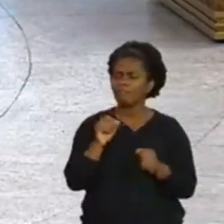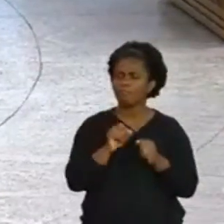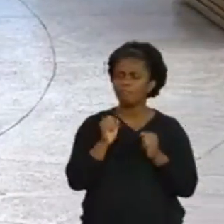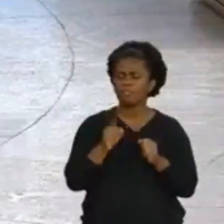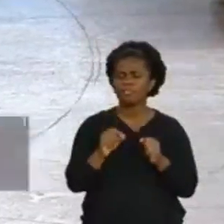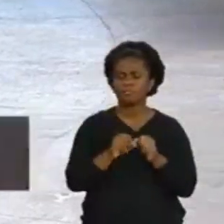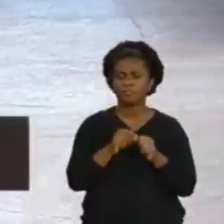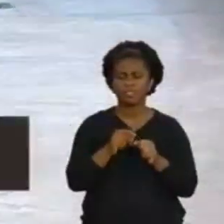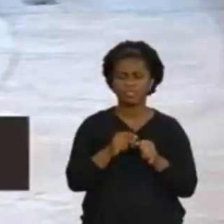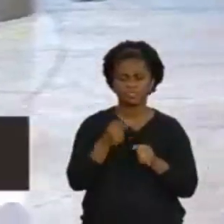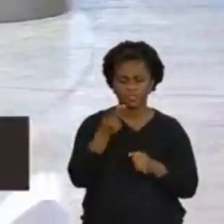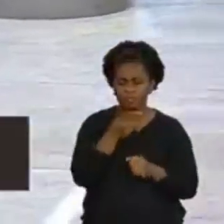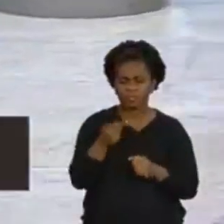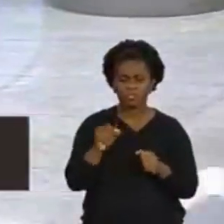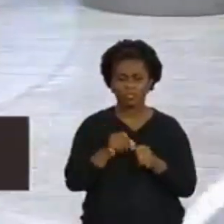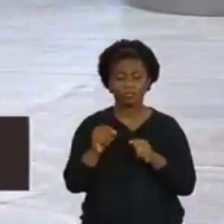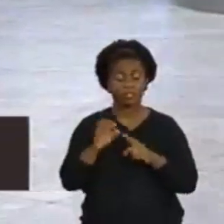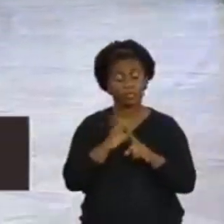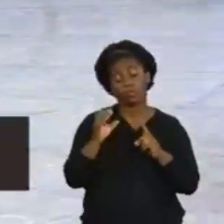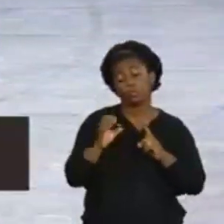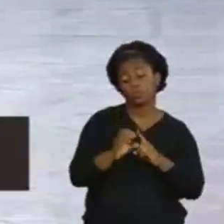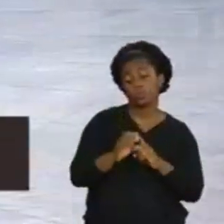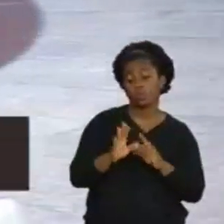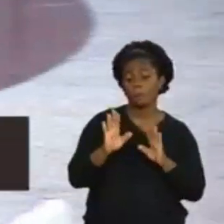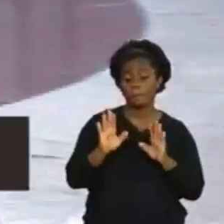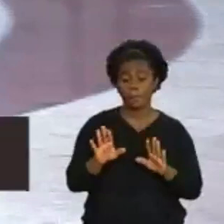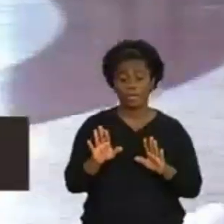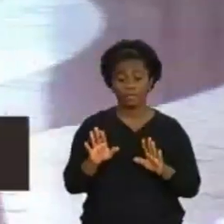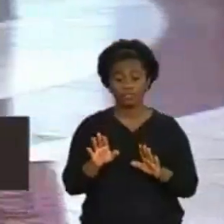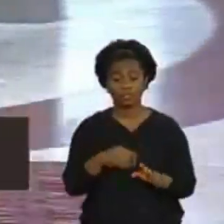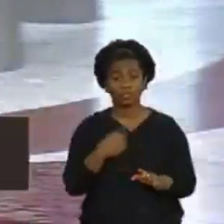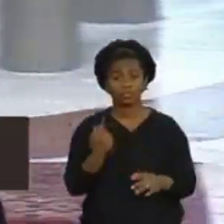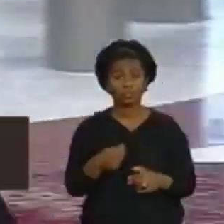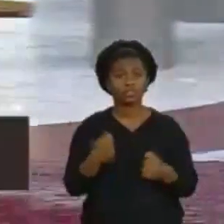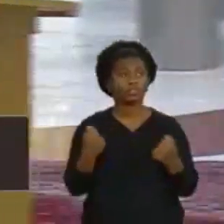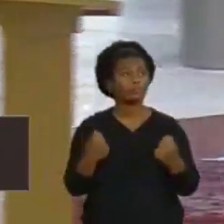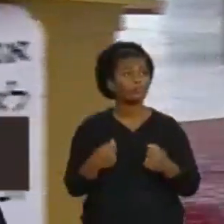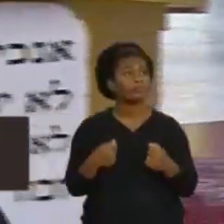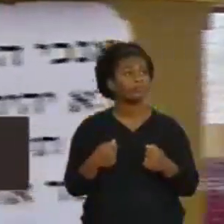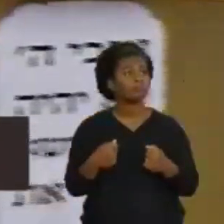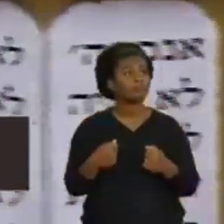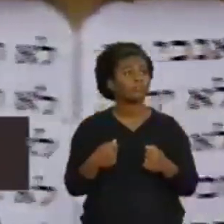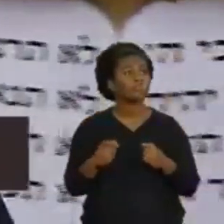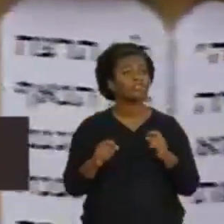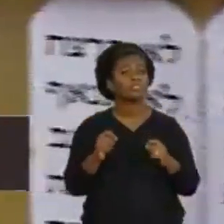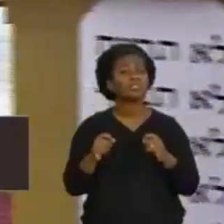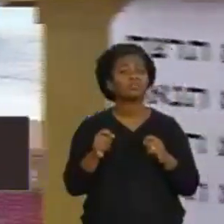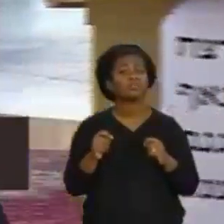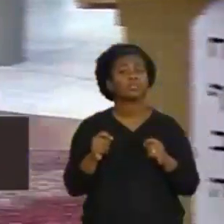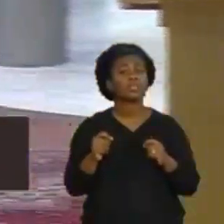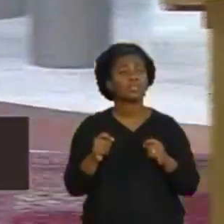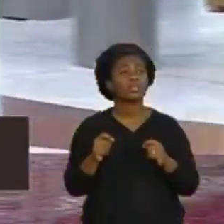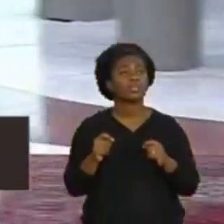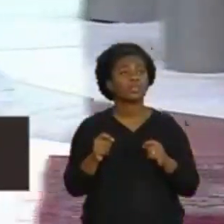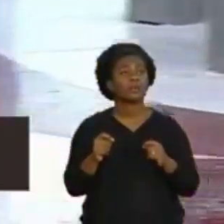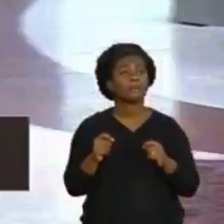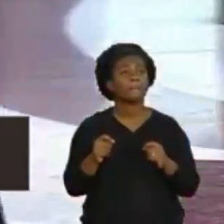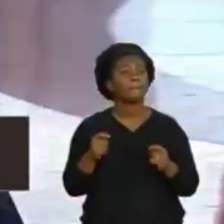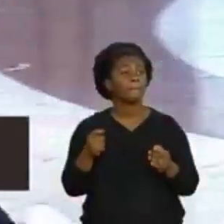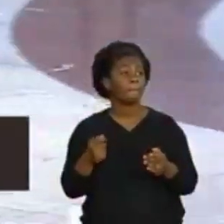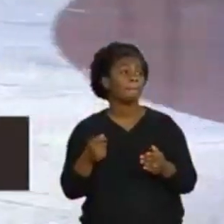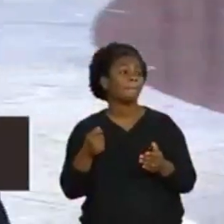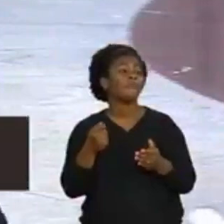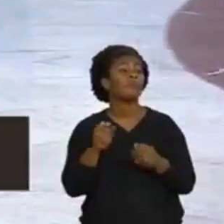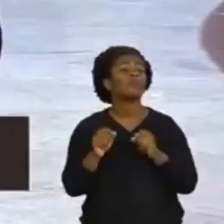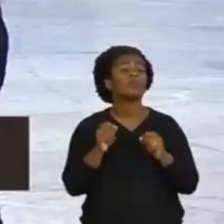poder fazer culto. Só que nós temos um canhão para ganhar almas, que chama a televisão e a rádio, a mídia.